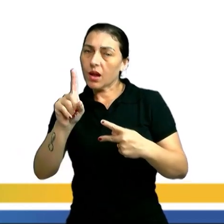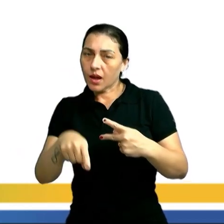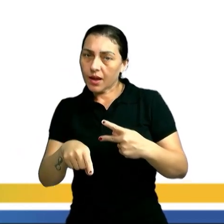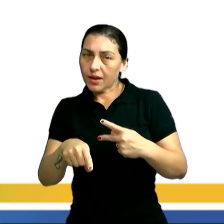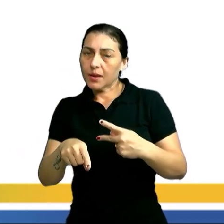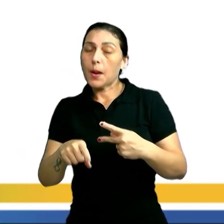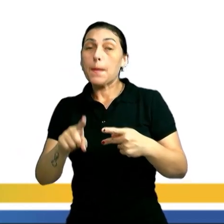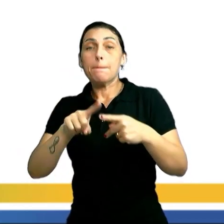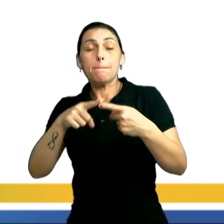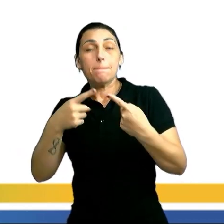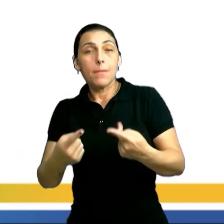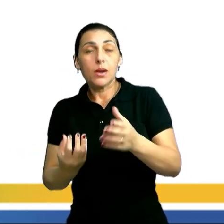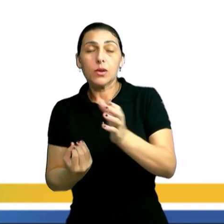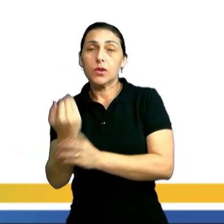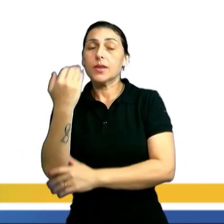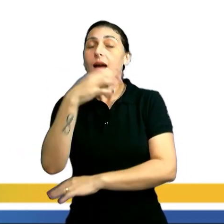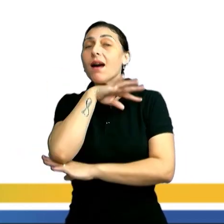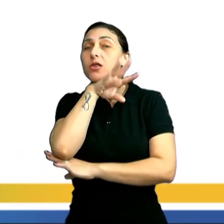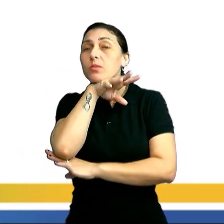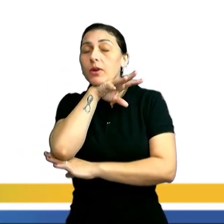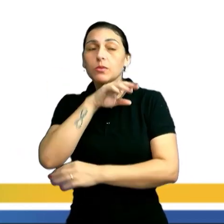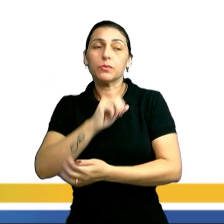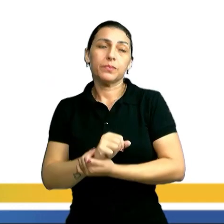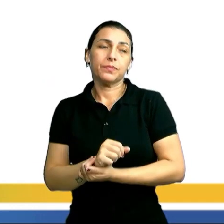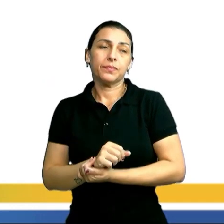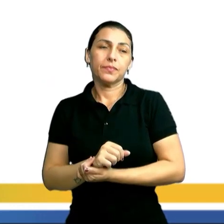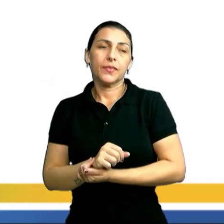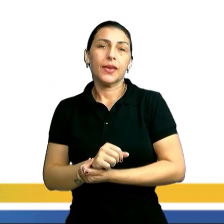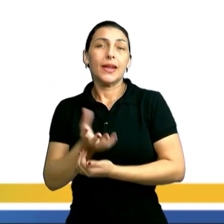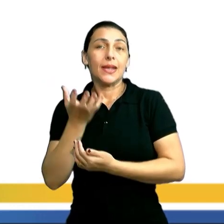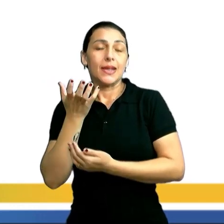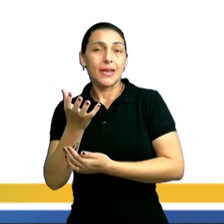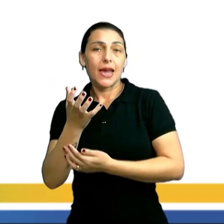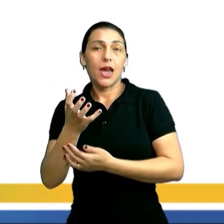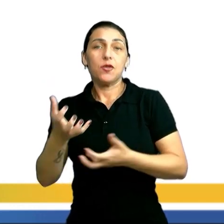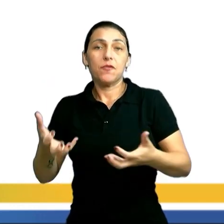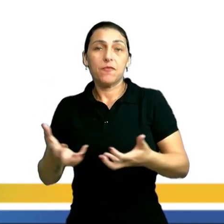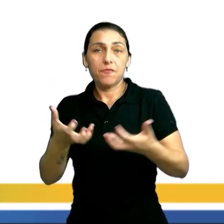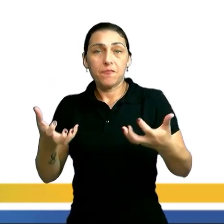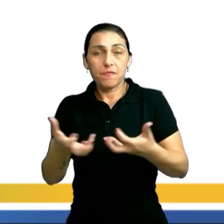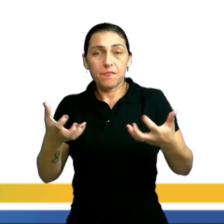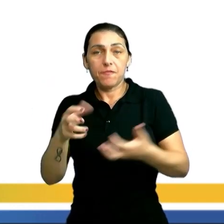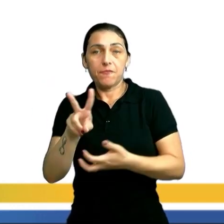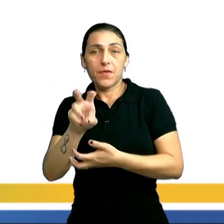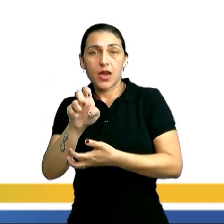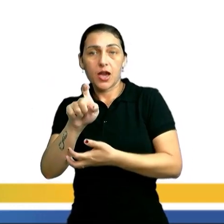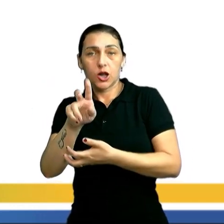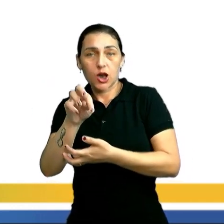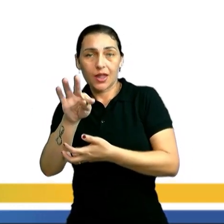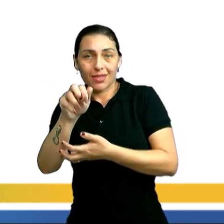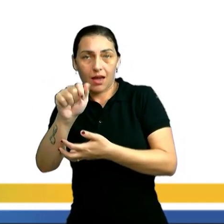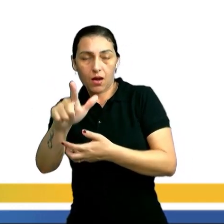energético? Mas é de origem animal. Ele quer de origem vegetal. Ok?